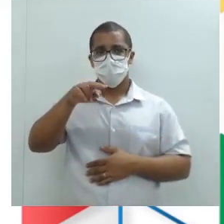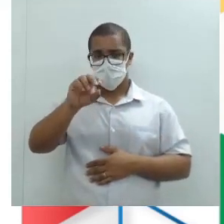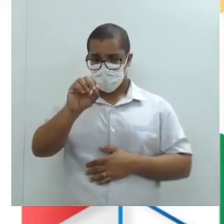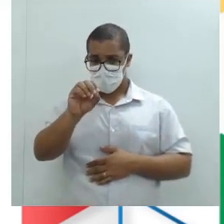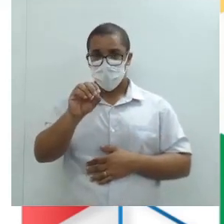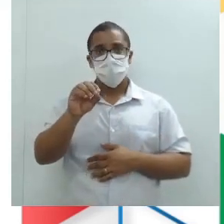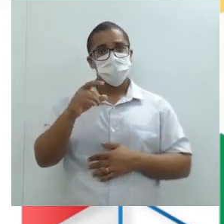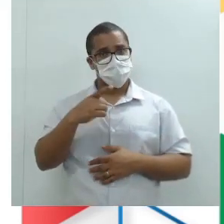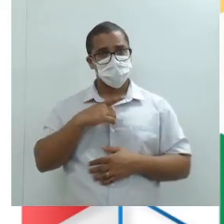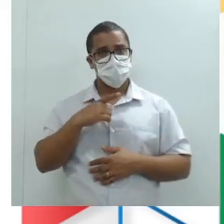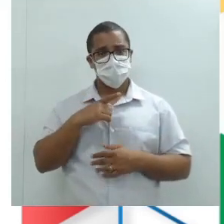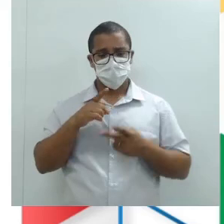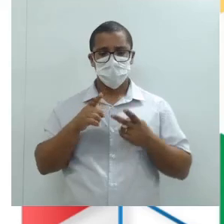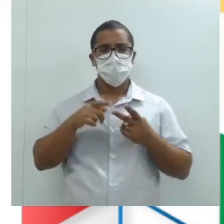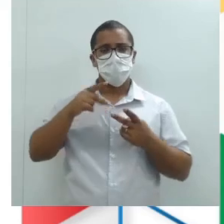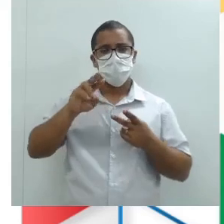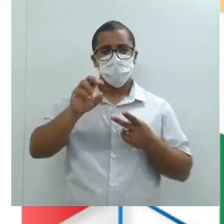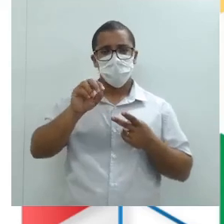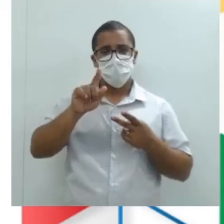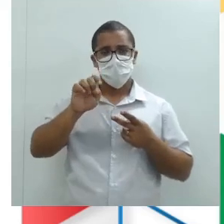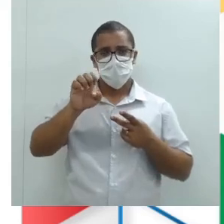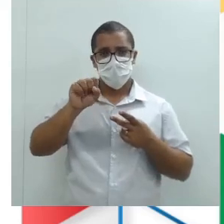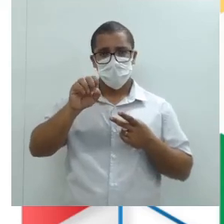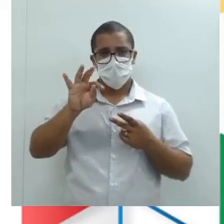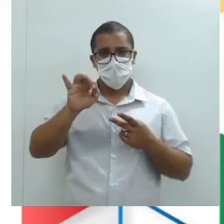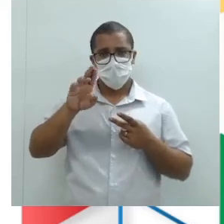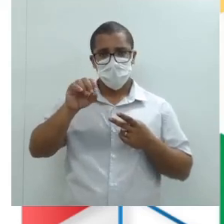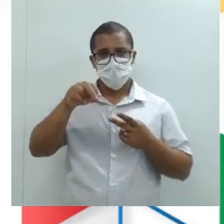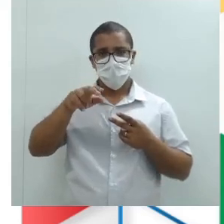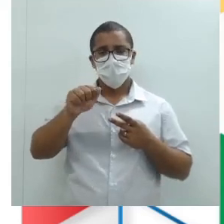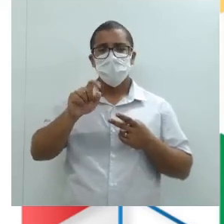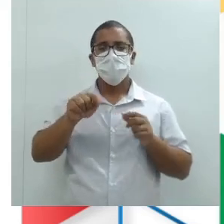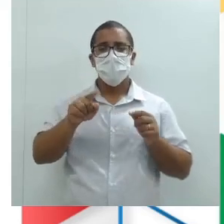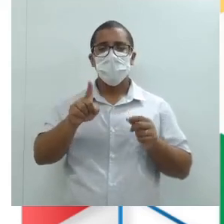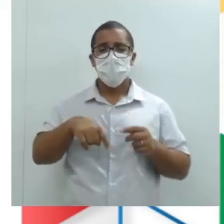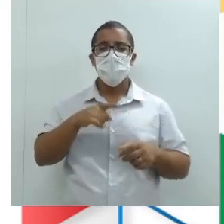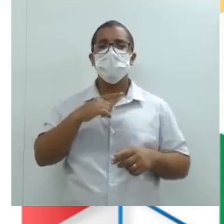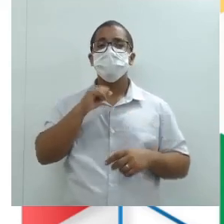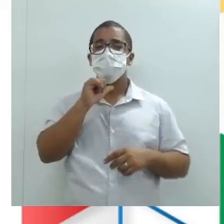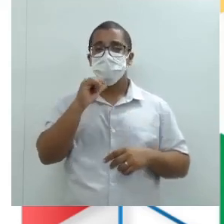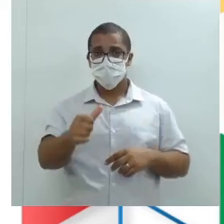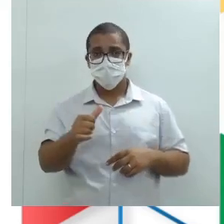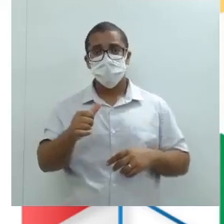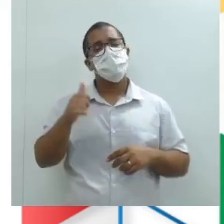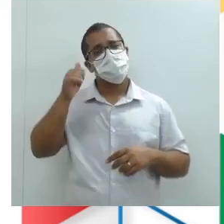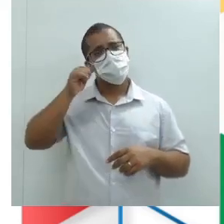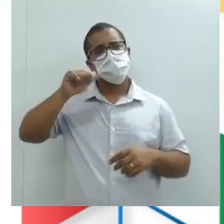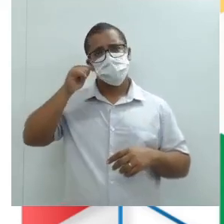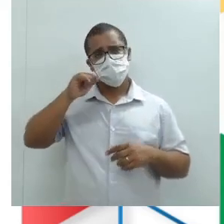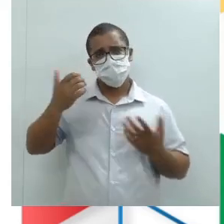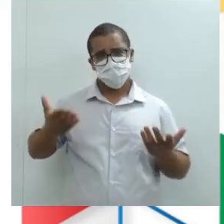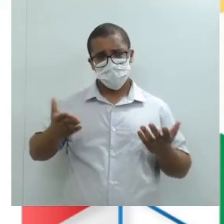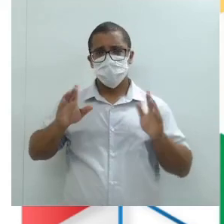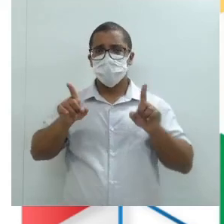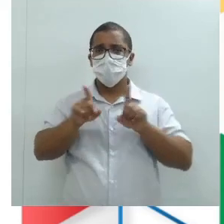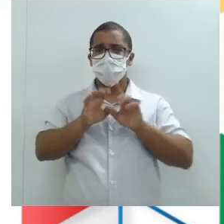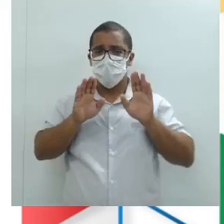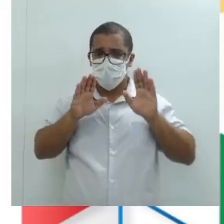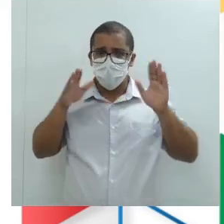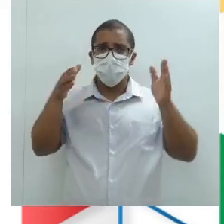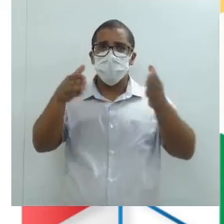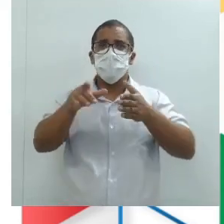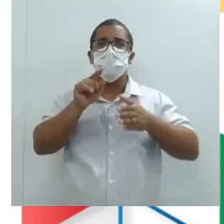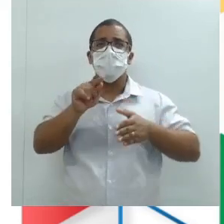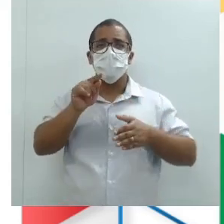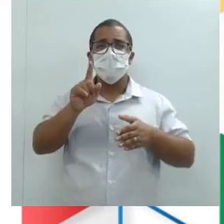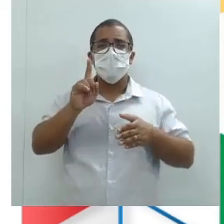a progesterona, né, que vai atuar no ciclo menstrual, né? O estrógeno também está relacionado